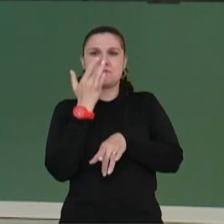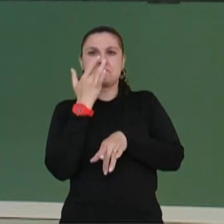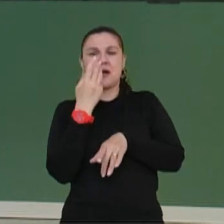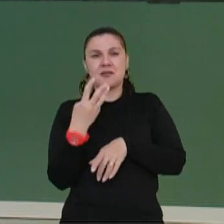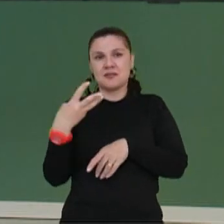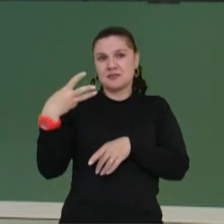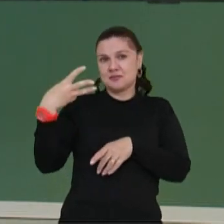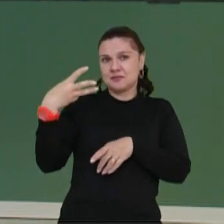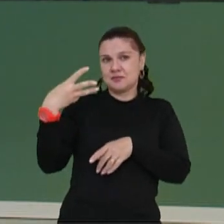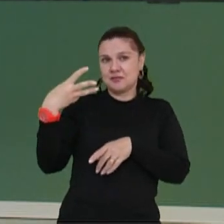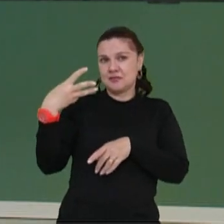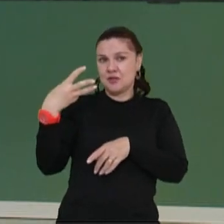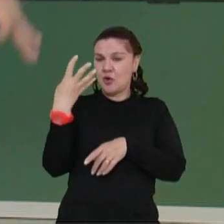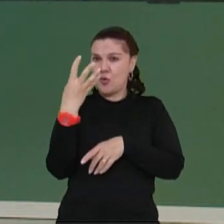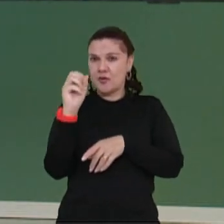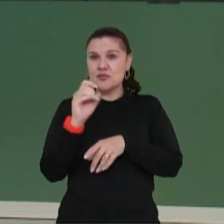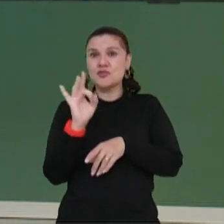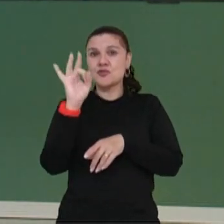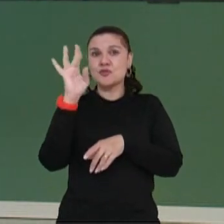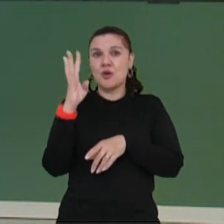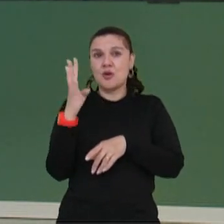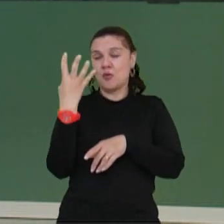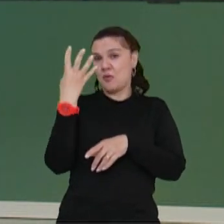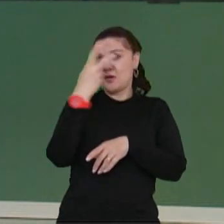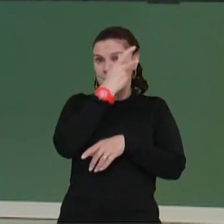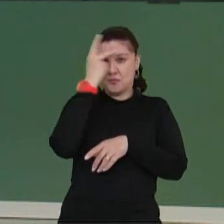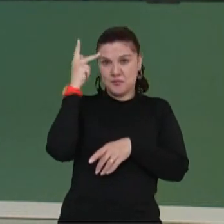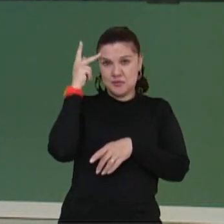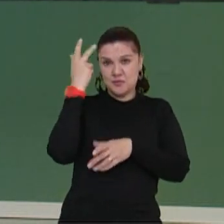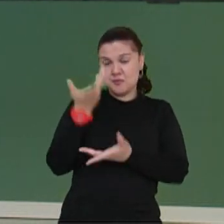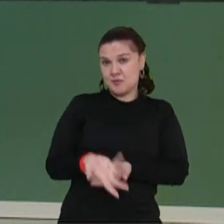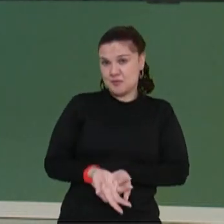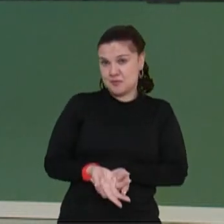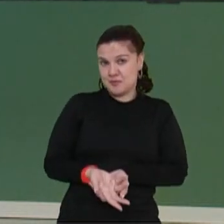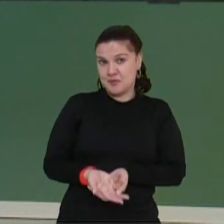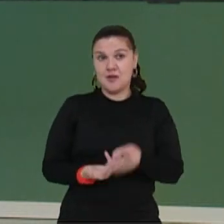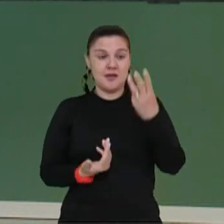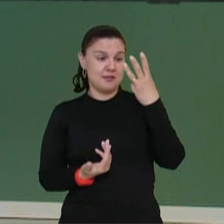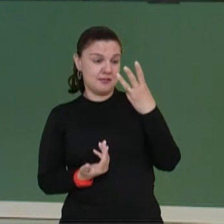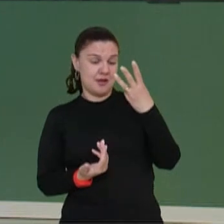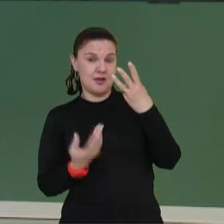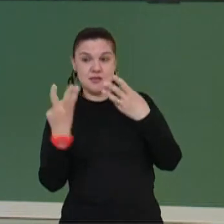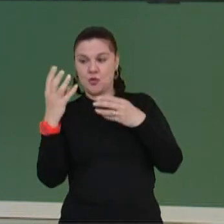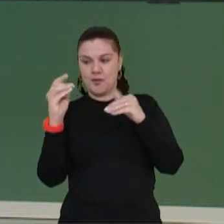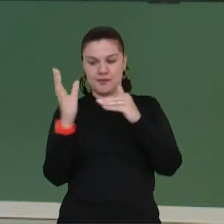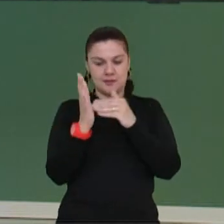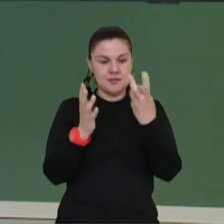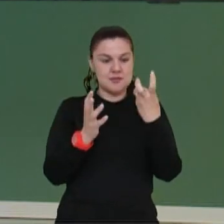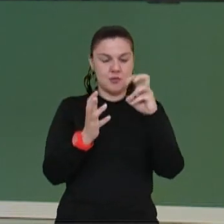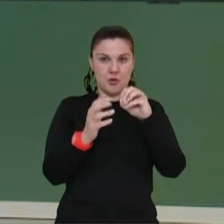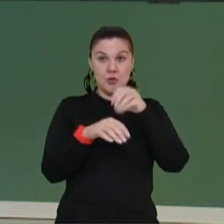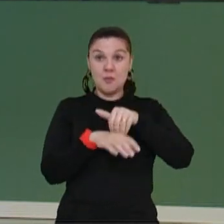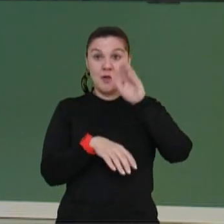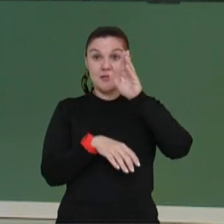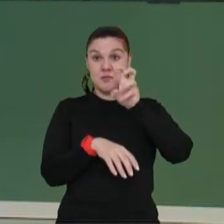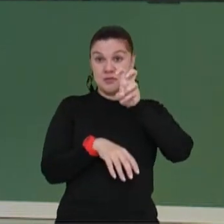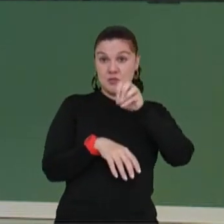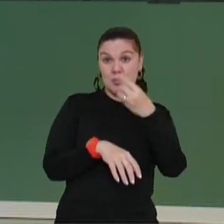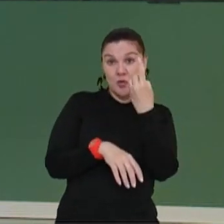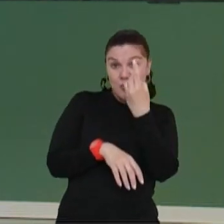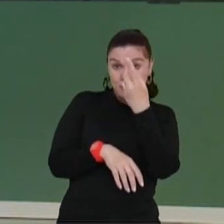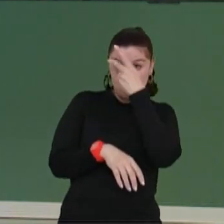Porque a partir de 40 pedras eu tenho só 4 pessoas. 3 de 40 a 50 e 1 acima de 50. Ainda assim seria